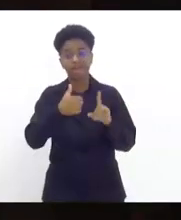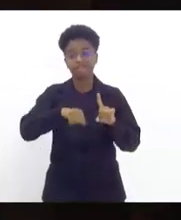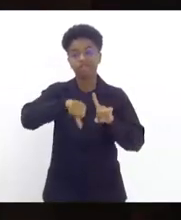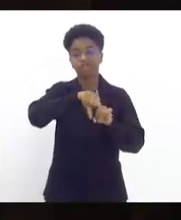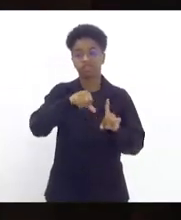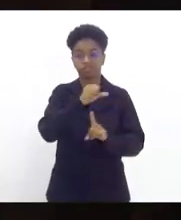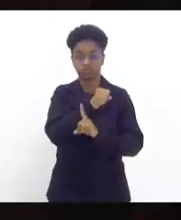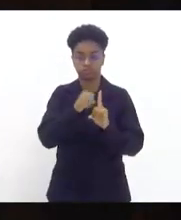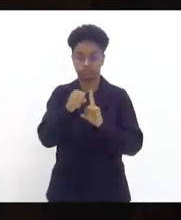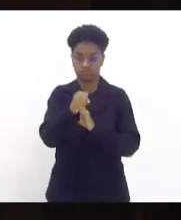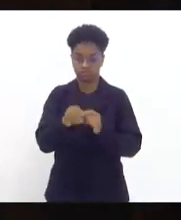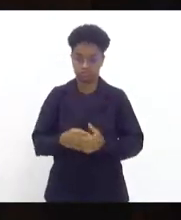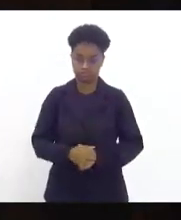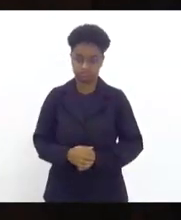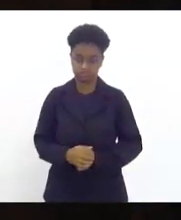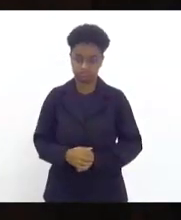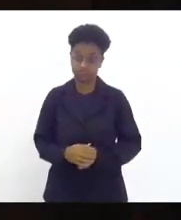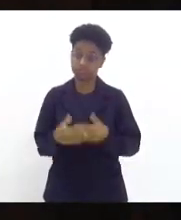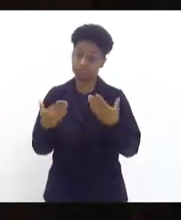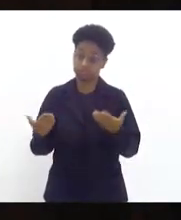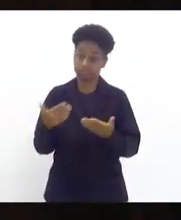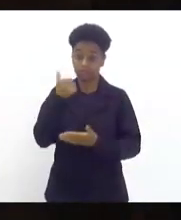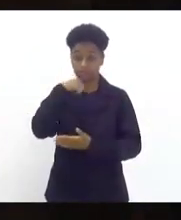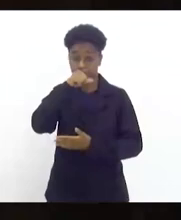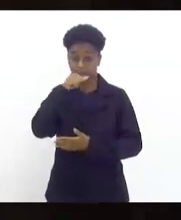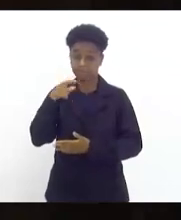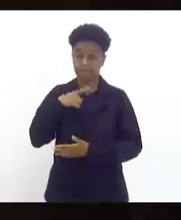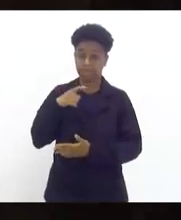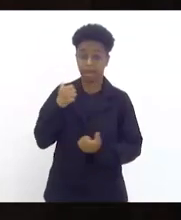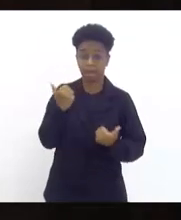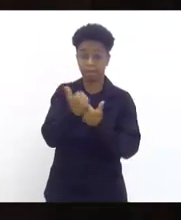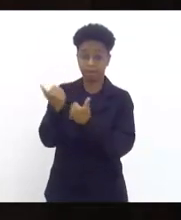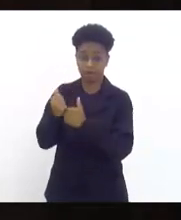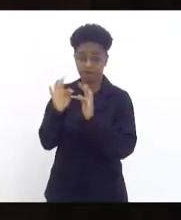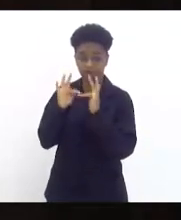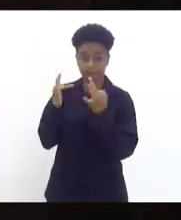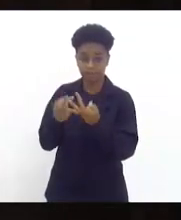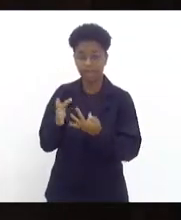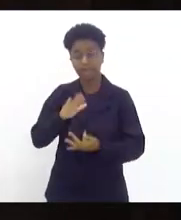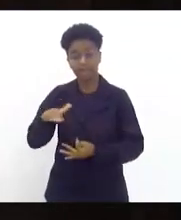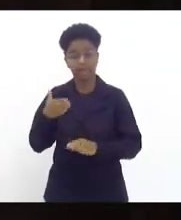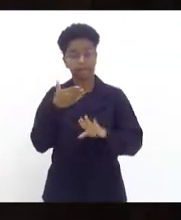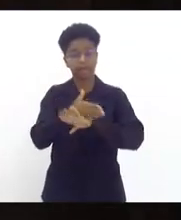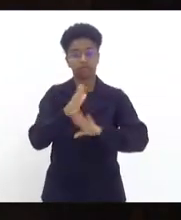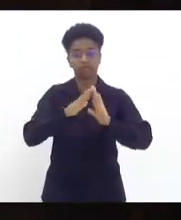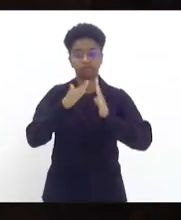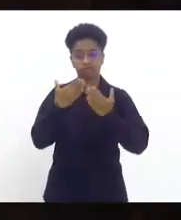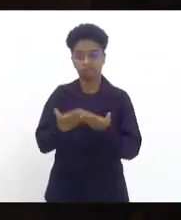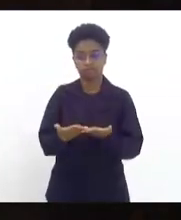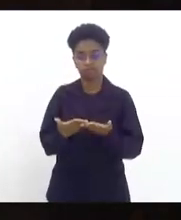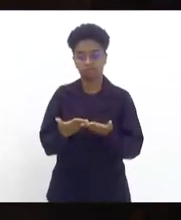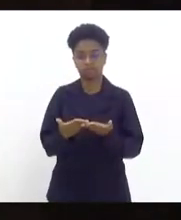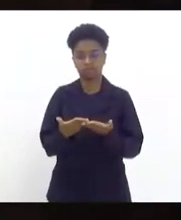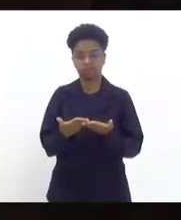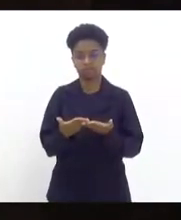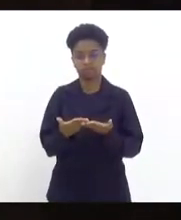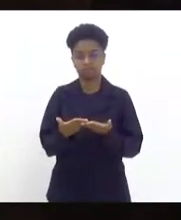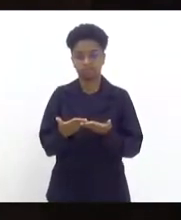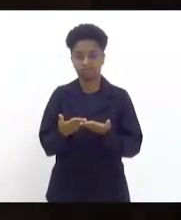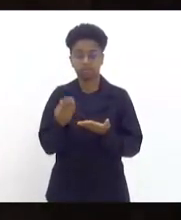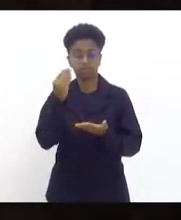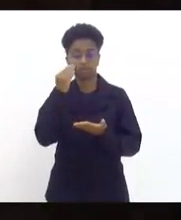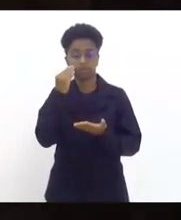sociedade aí as mães ganham o auxílio família auxílio não se desconta as crianças vão para a escola vão para poder